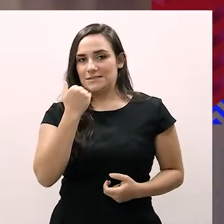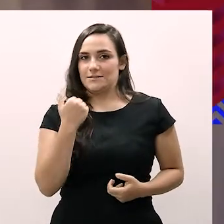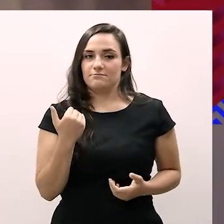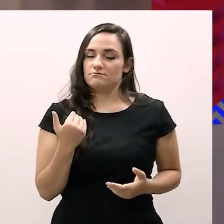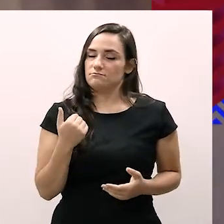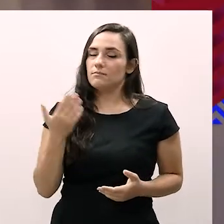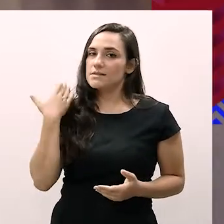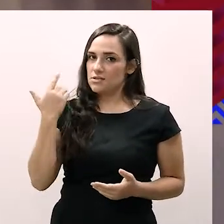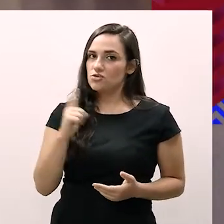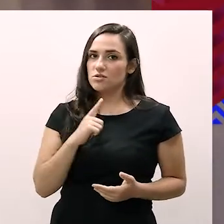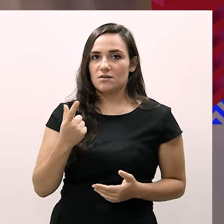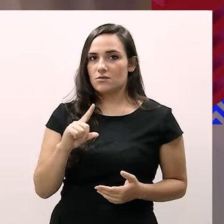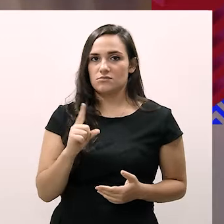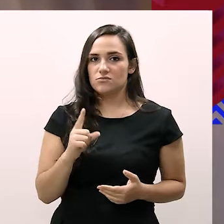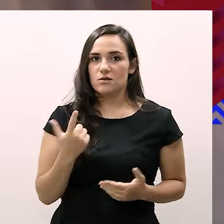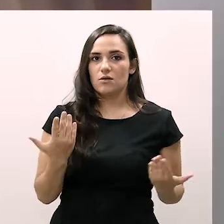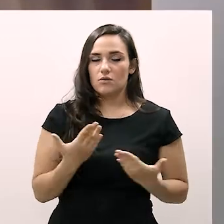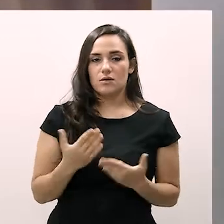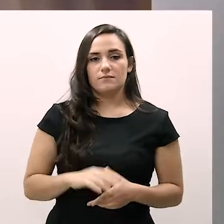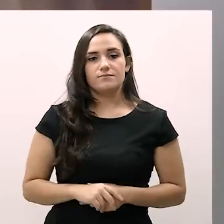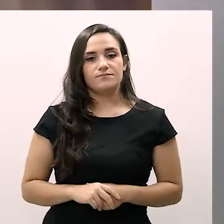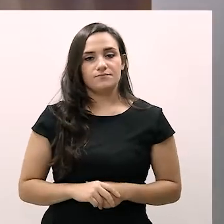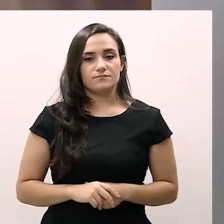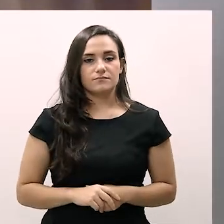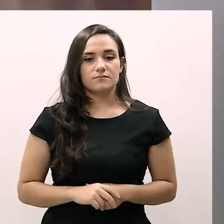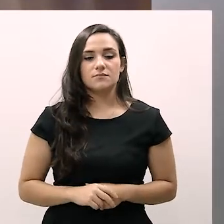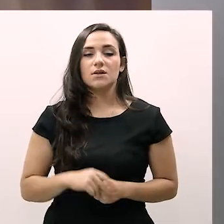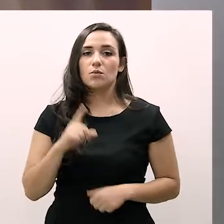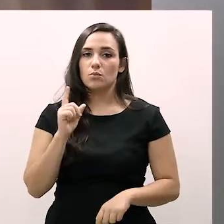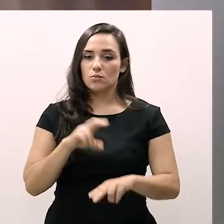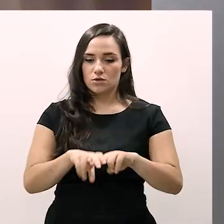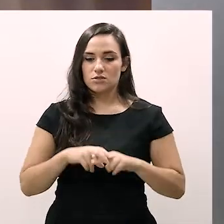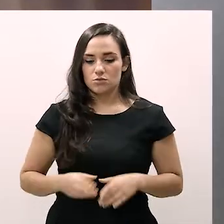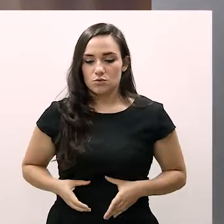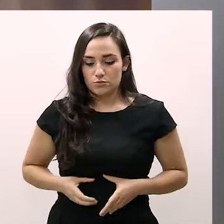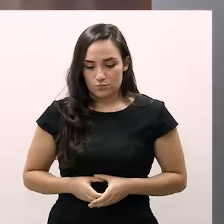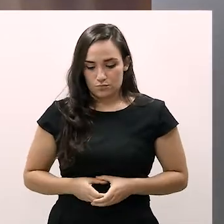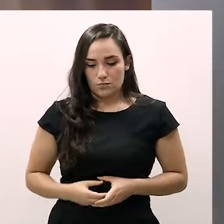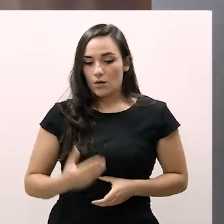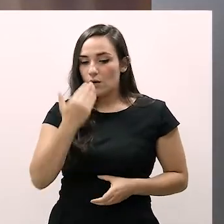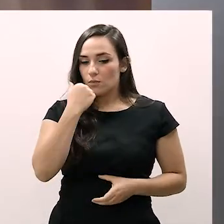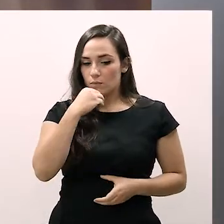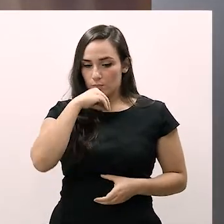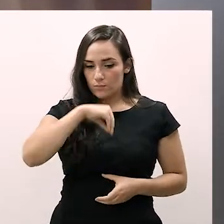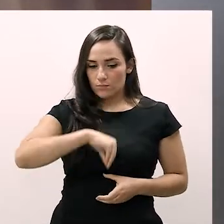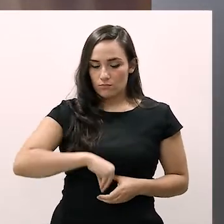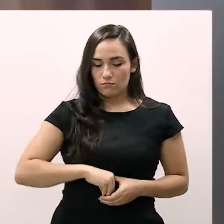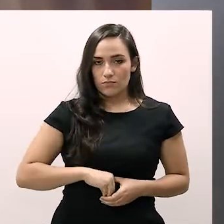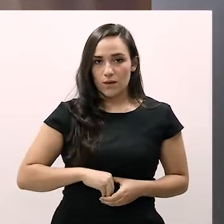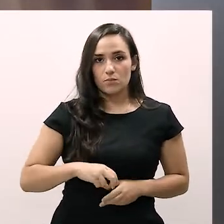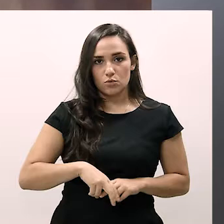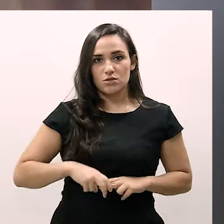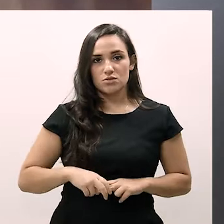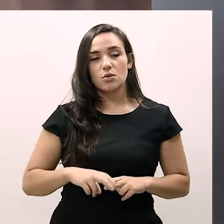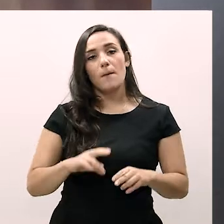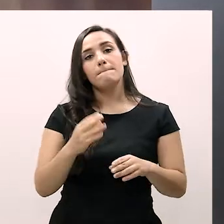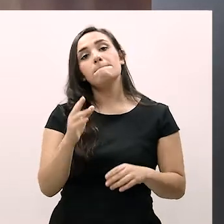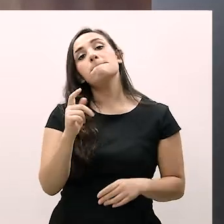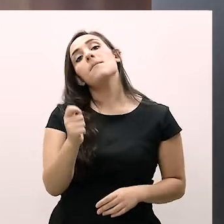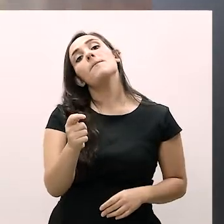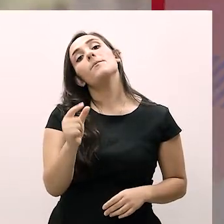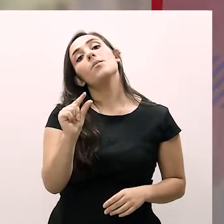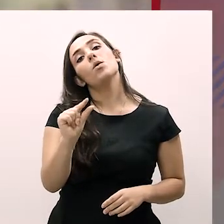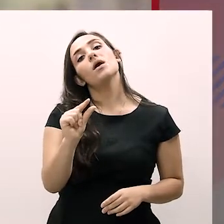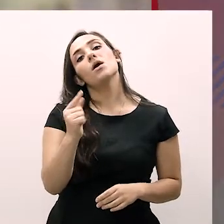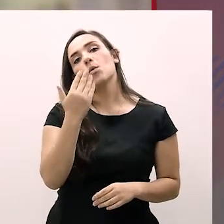ingesta e menor absorção, é que determina o modelo de cirurgia bariátrica adotada nos dias atuais.